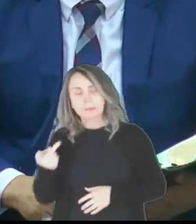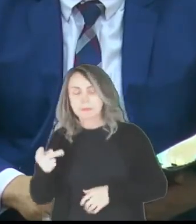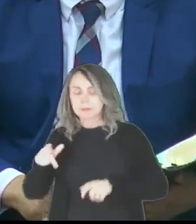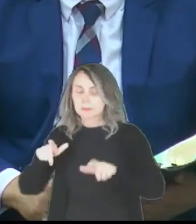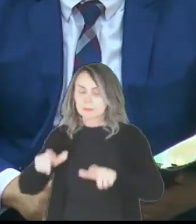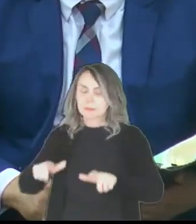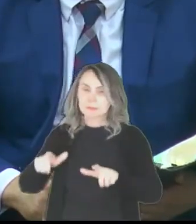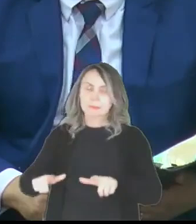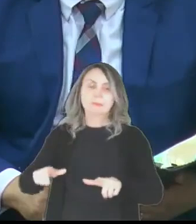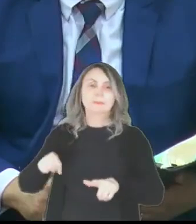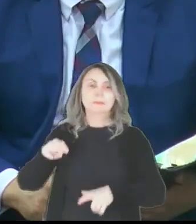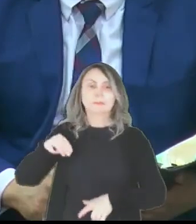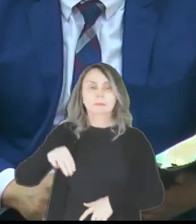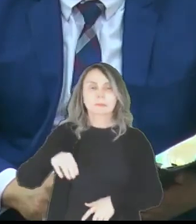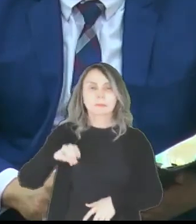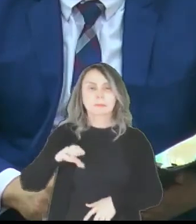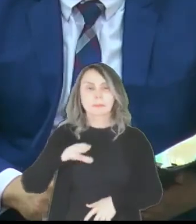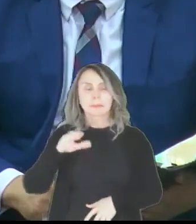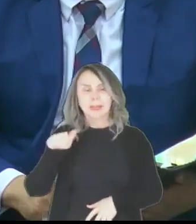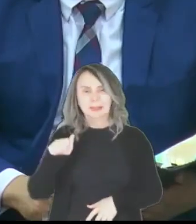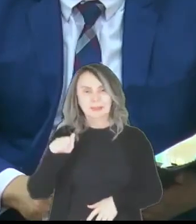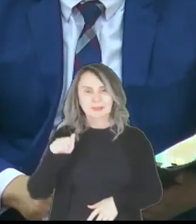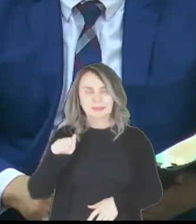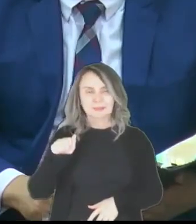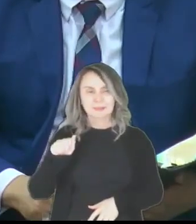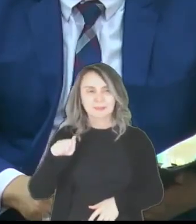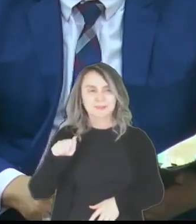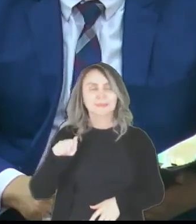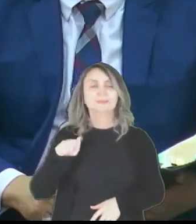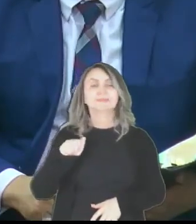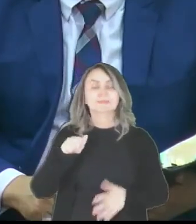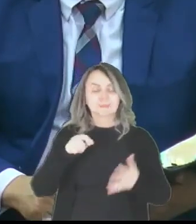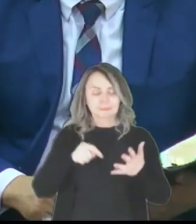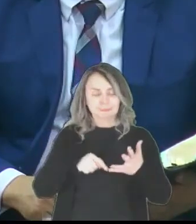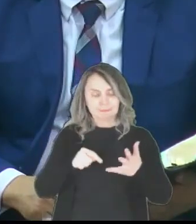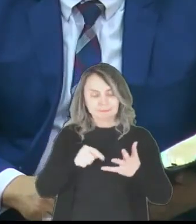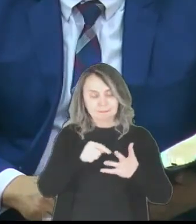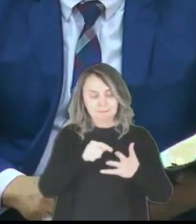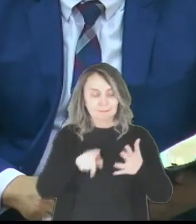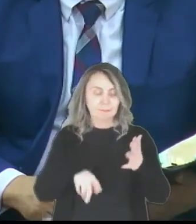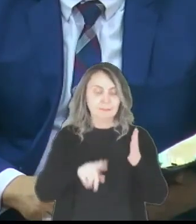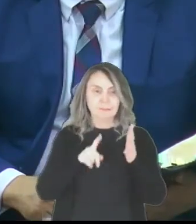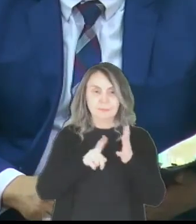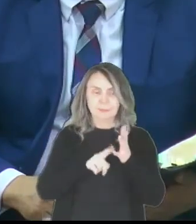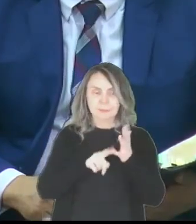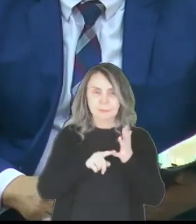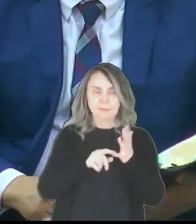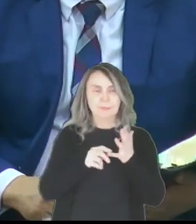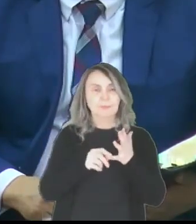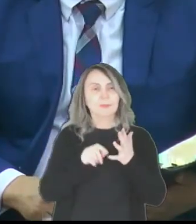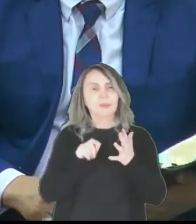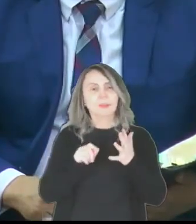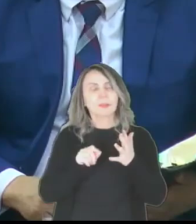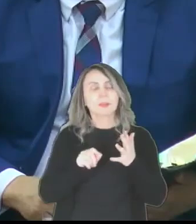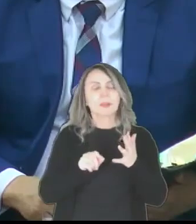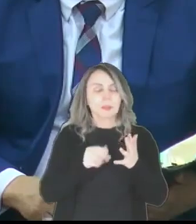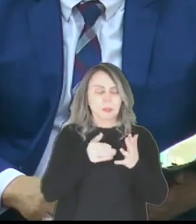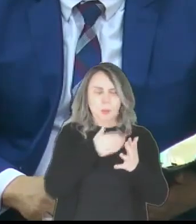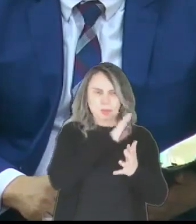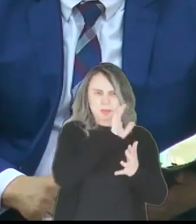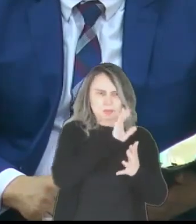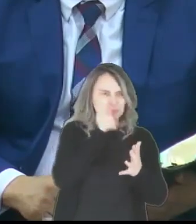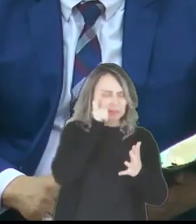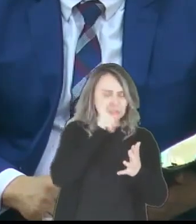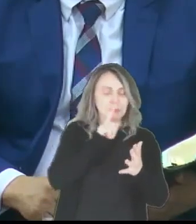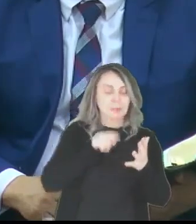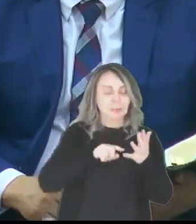uma visita na vida. Diz que para ser salvo tem 5 preceitos, mas o 5º preceito, eu não vou falar dos 4, porque não é o caso, é ir a